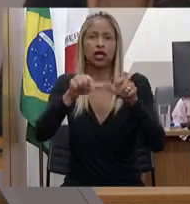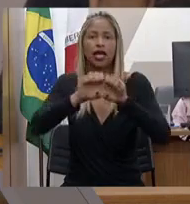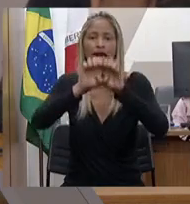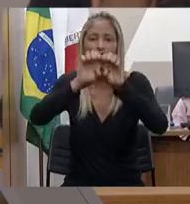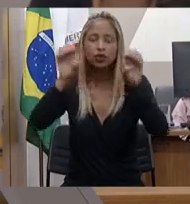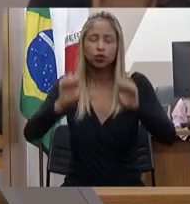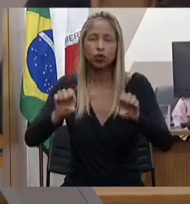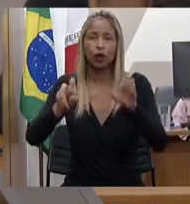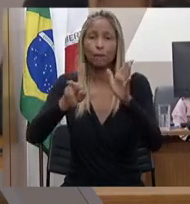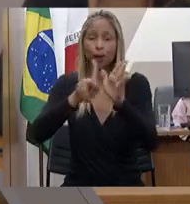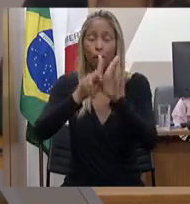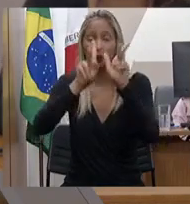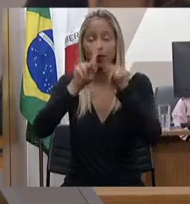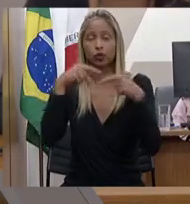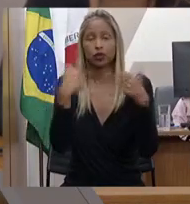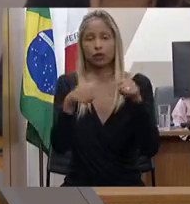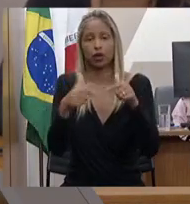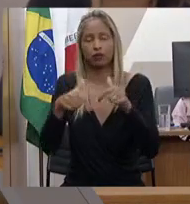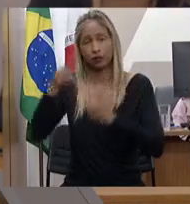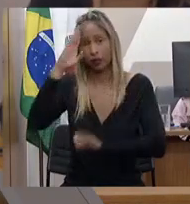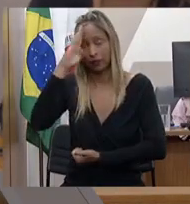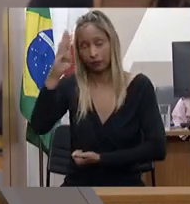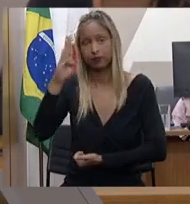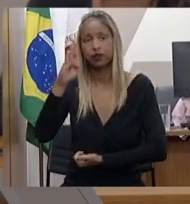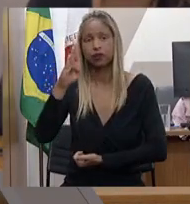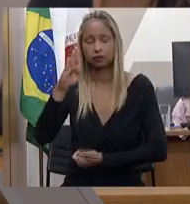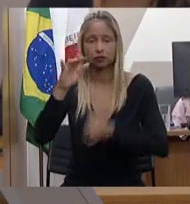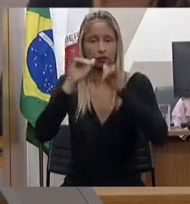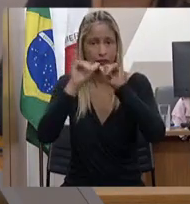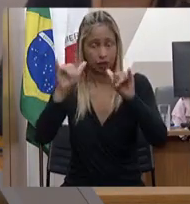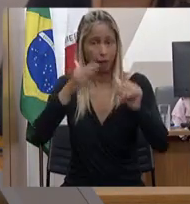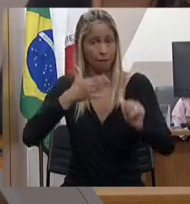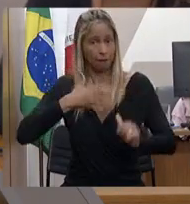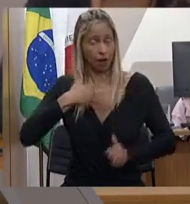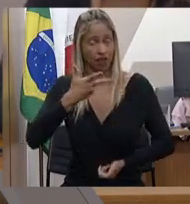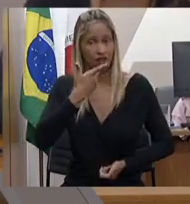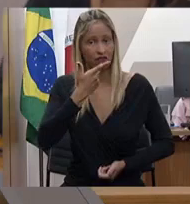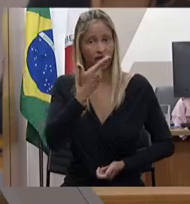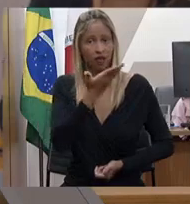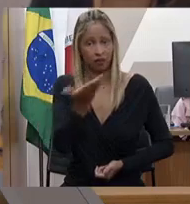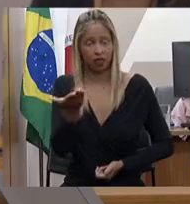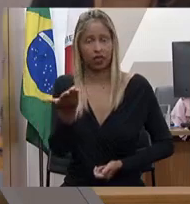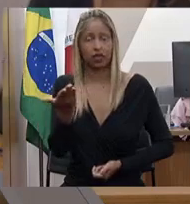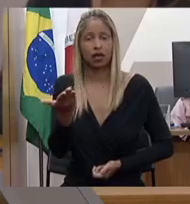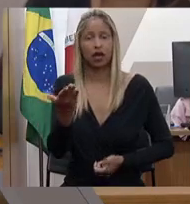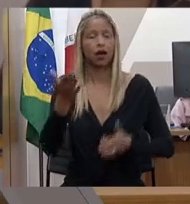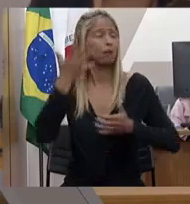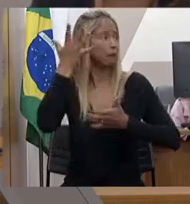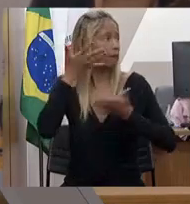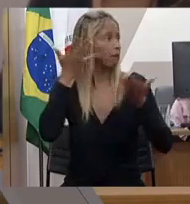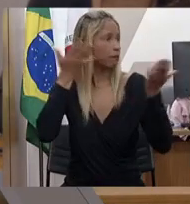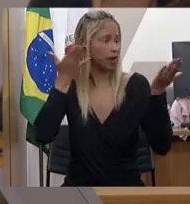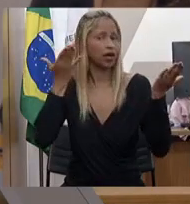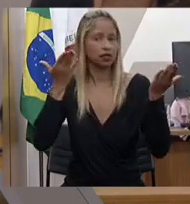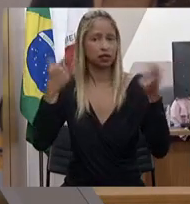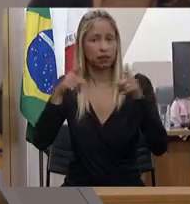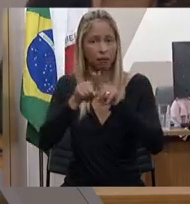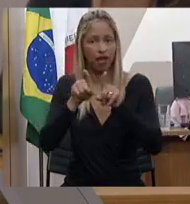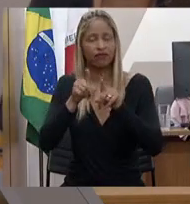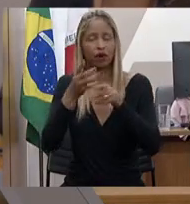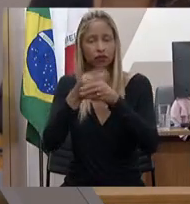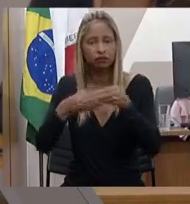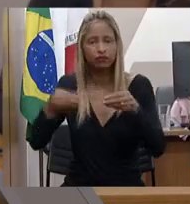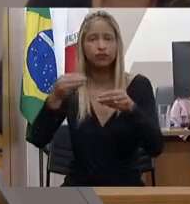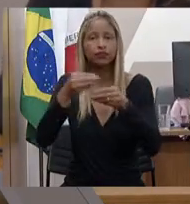trabalhador e principalmente fica aqui uma palavra minha que eu acho que os palestristas que vão falar vão reforçar isso